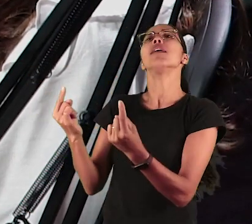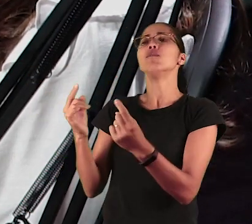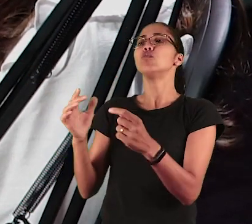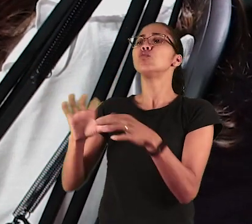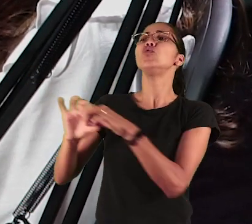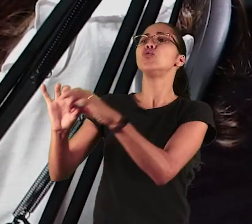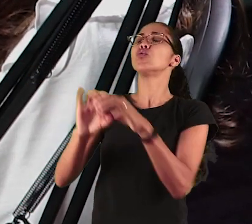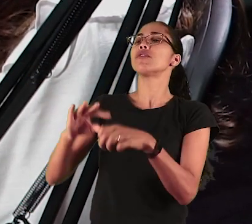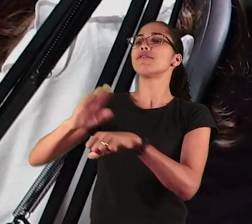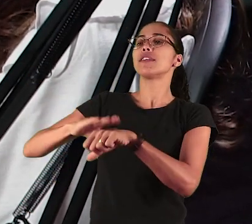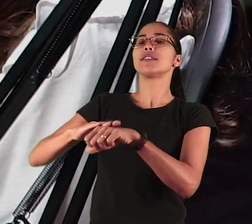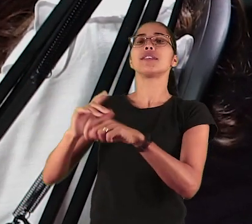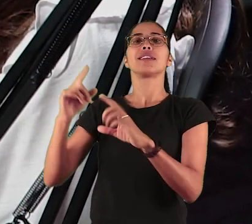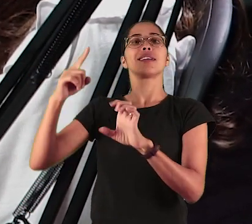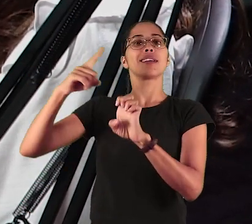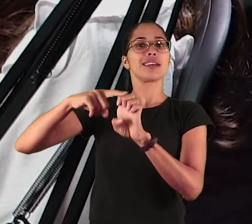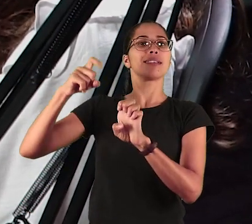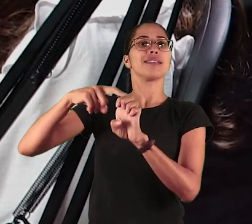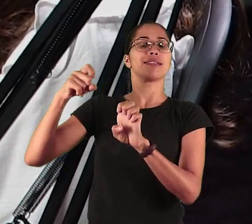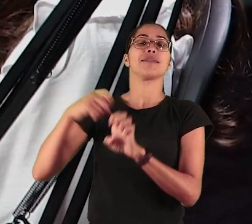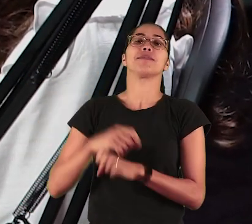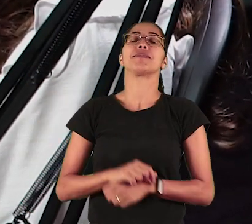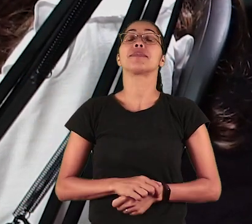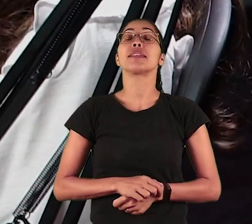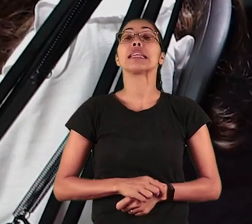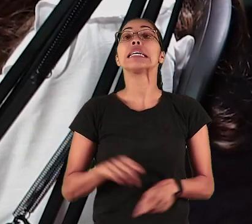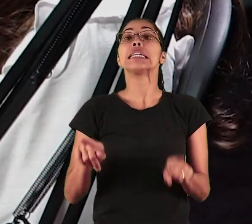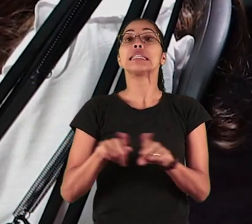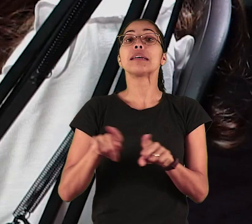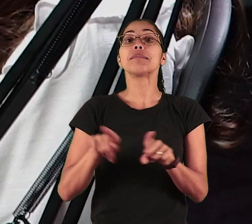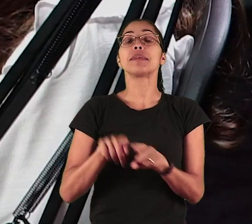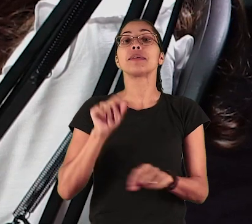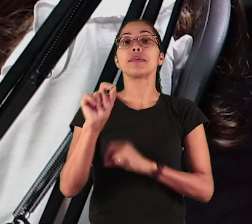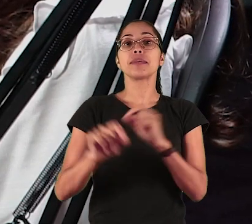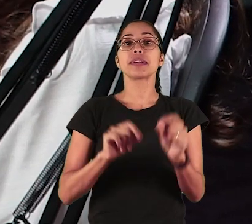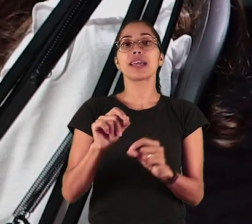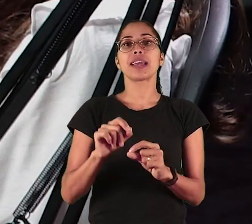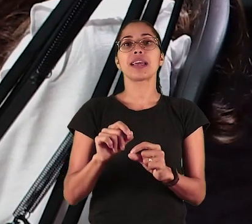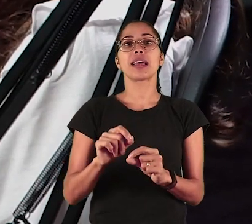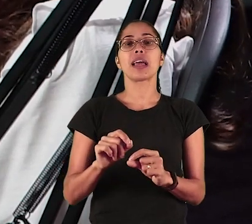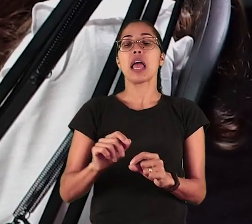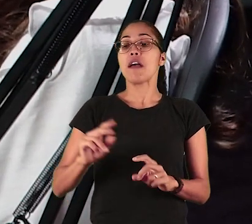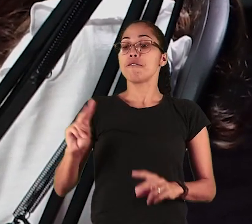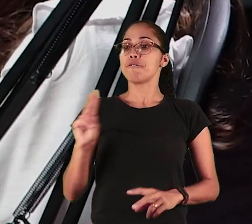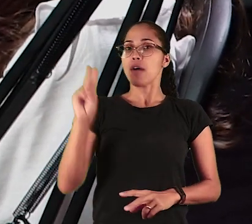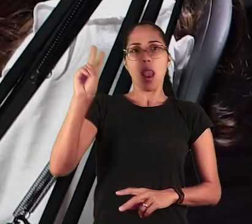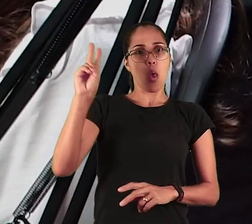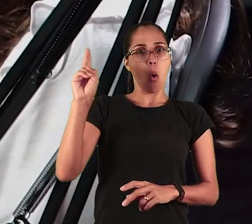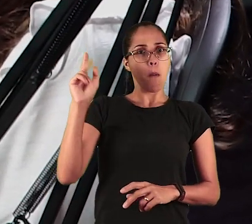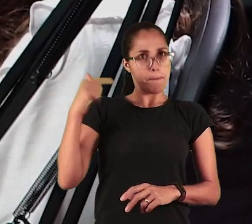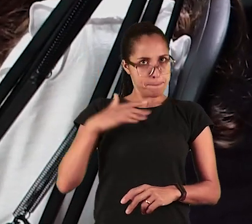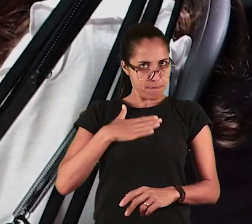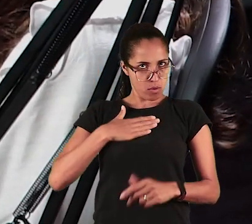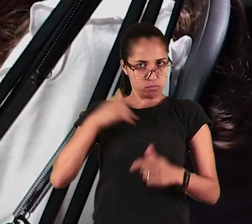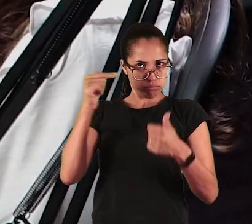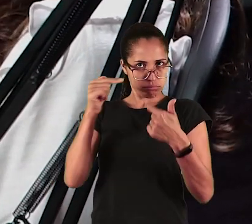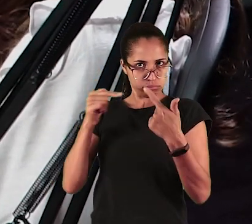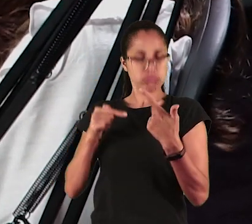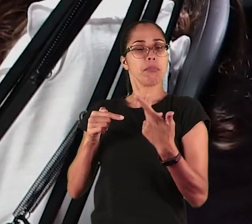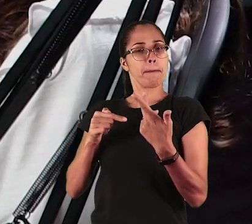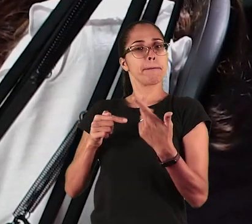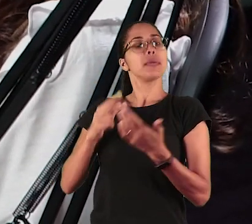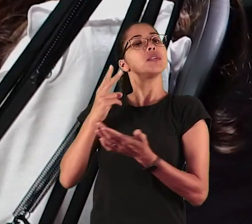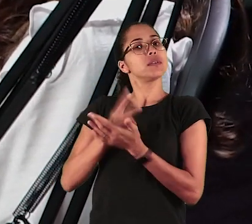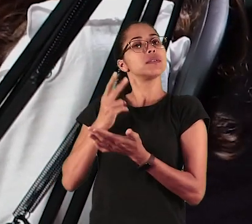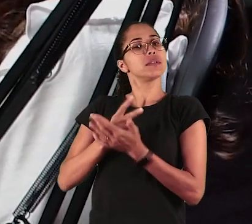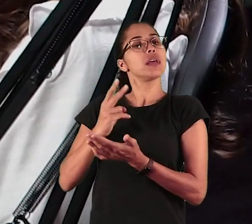tem uma coisa que eu acho que é muito importante no propósito que é manter os meus valores né então assim não é